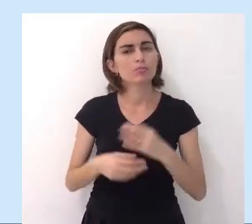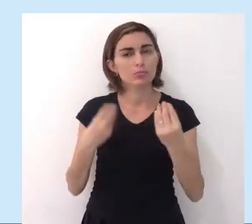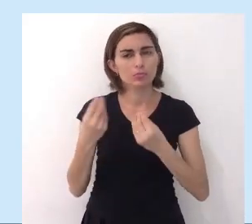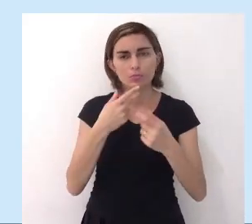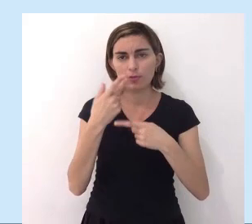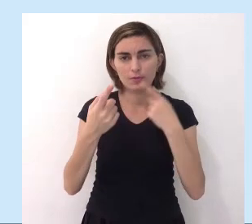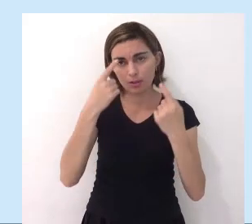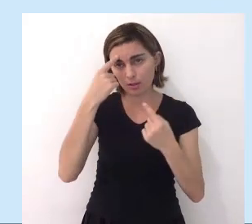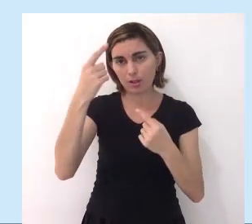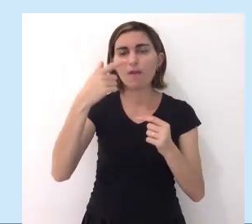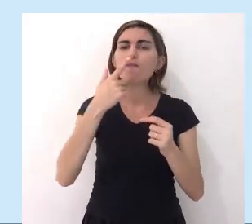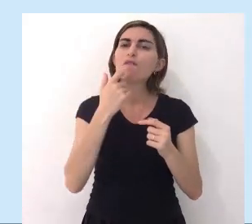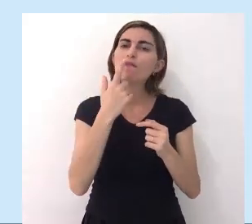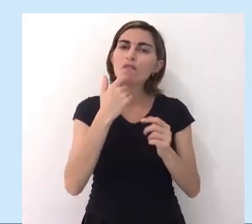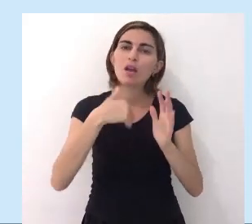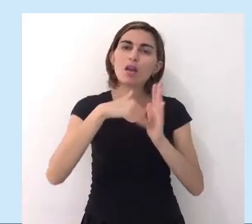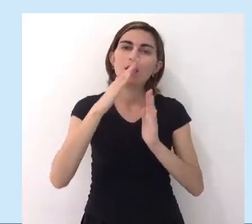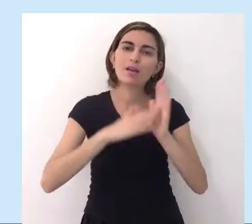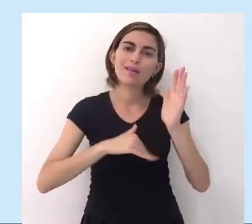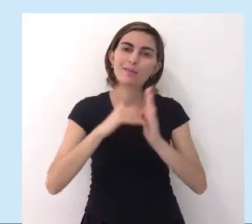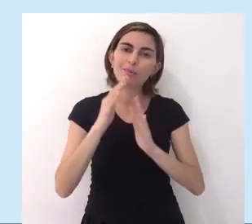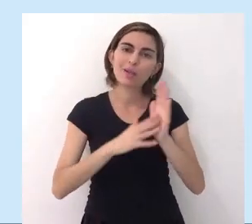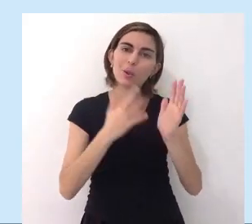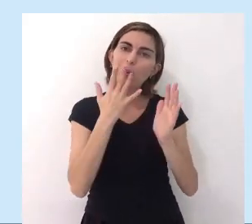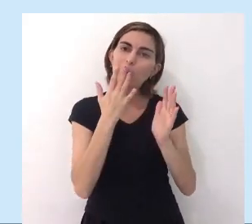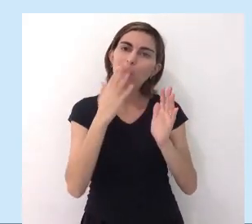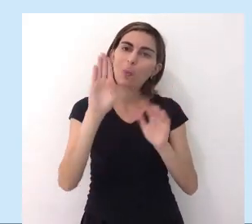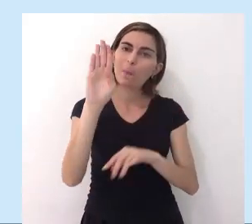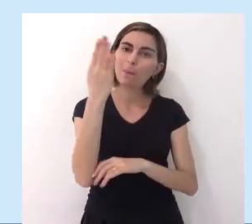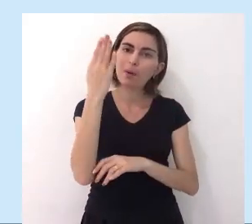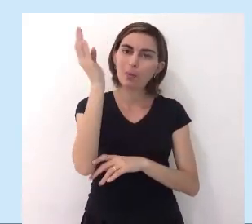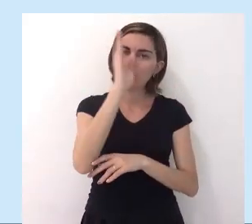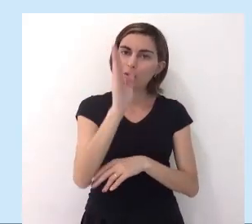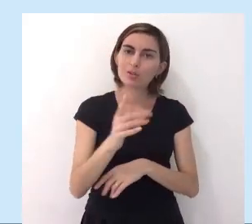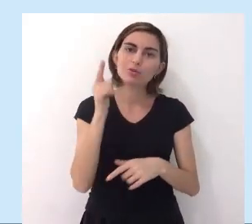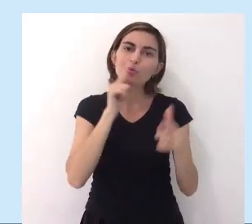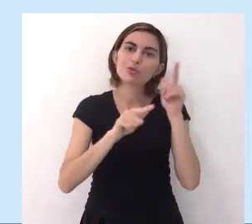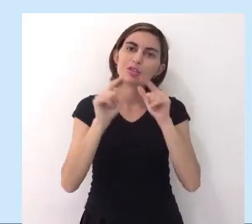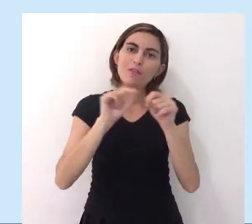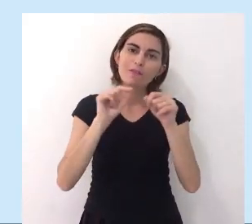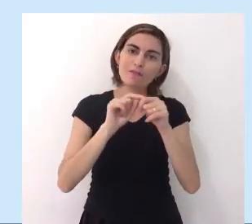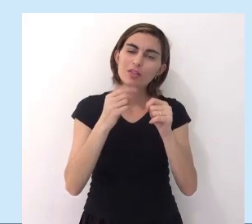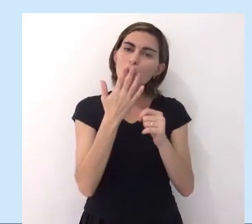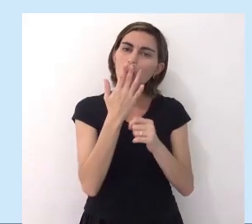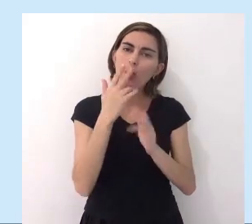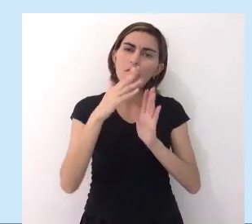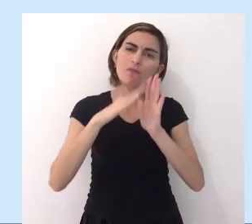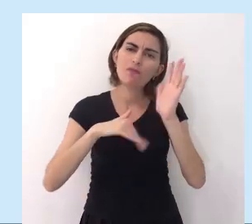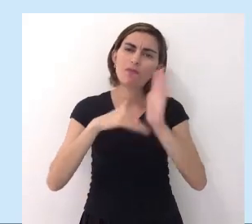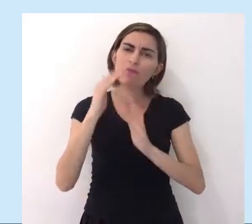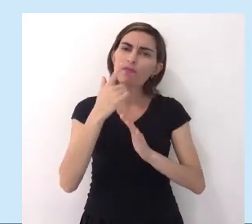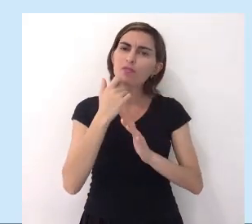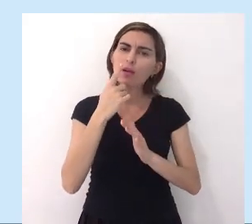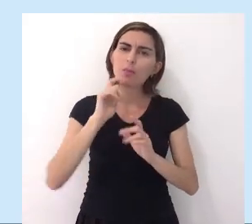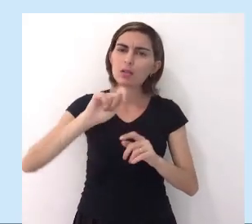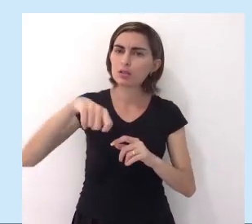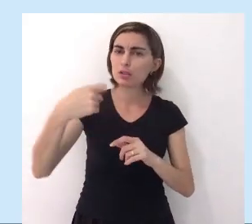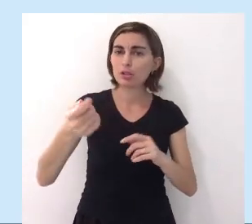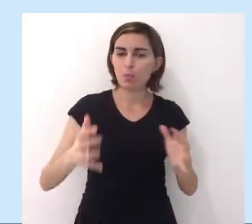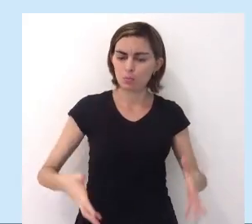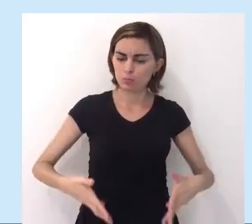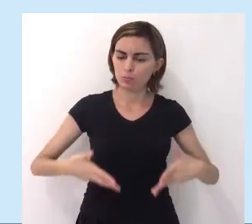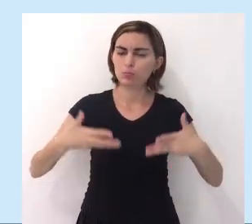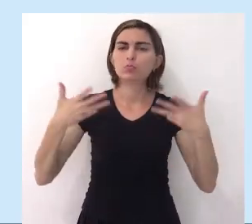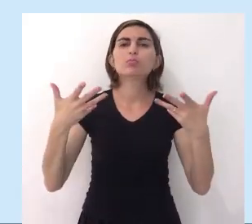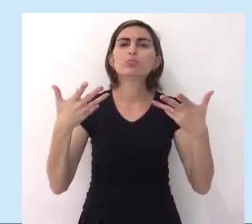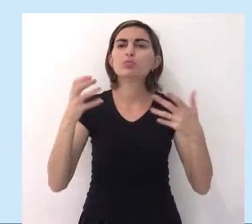a gente tem uma ideia, tá, do vermelho, o pau-brasil conseguia se fazer essa cor vermelha. E o vermelho era um símbolo de grande